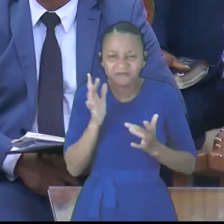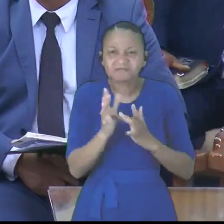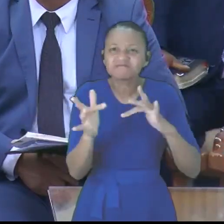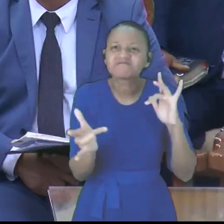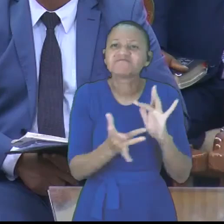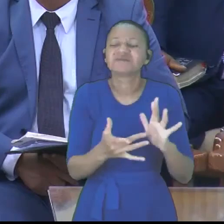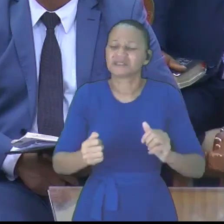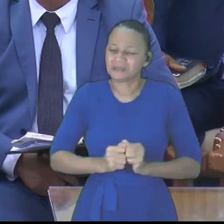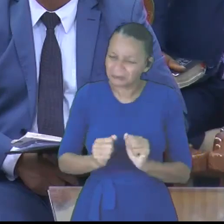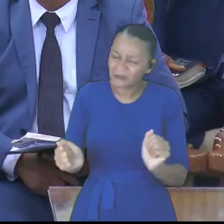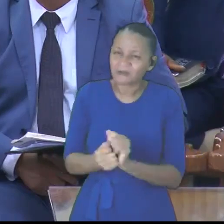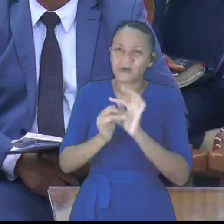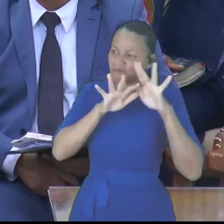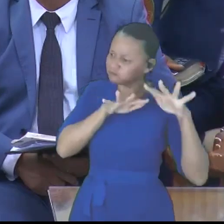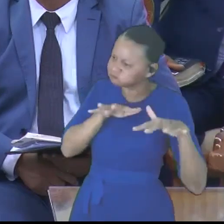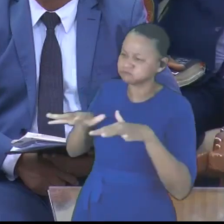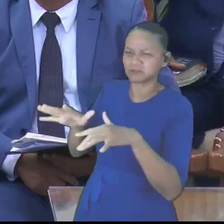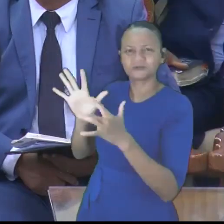para glorificar Cristo.